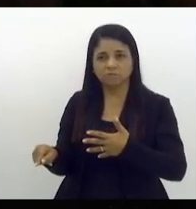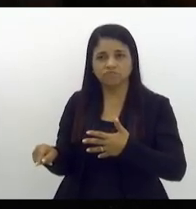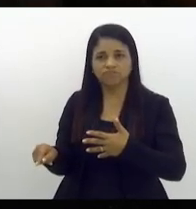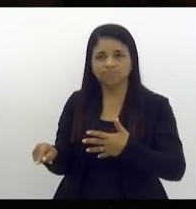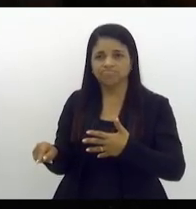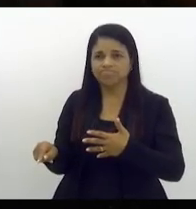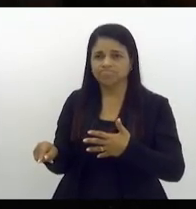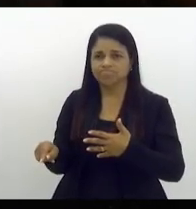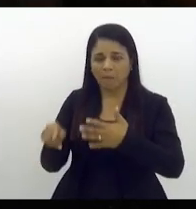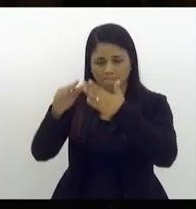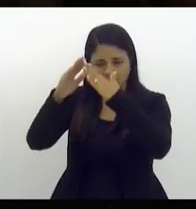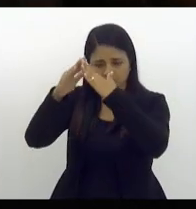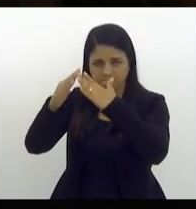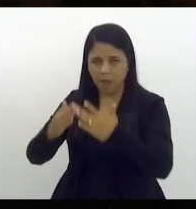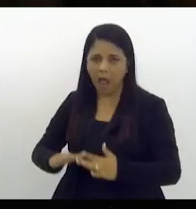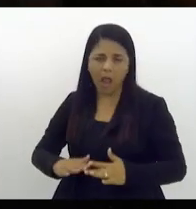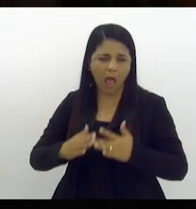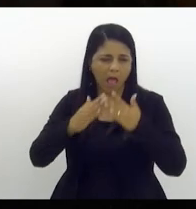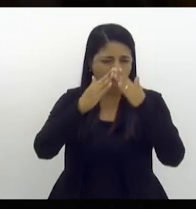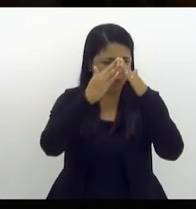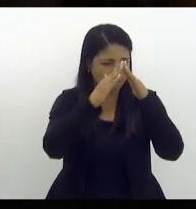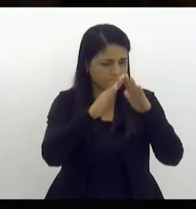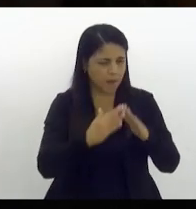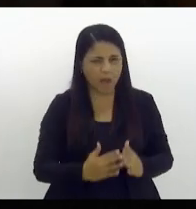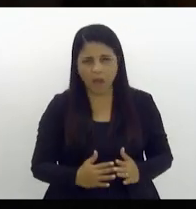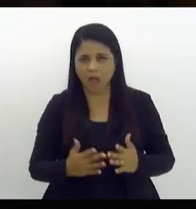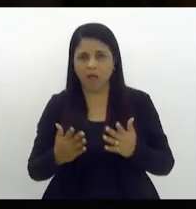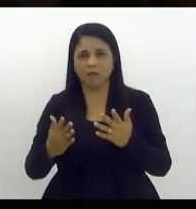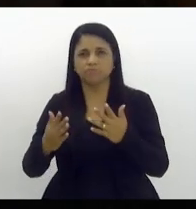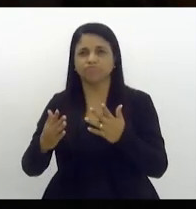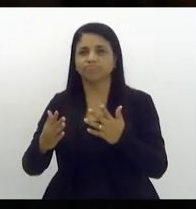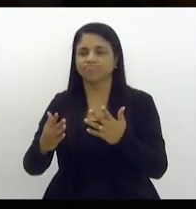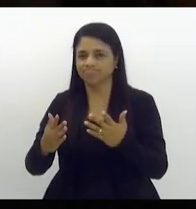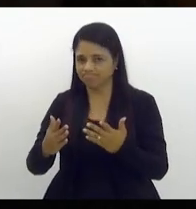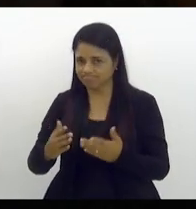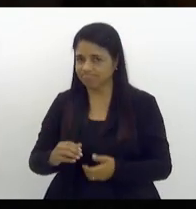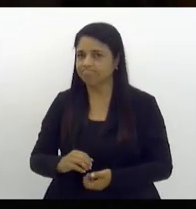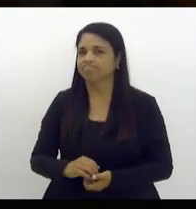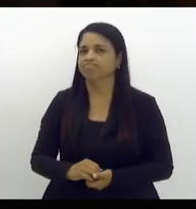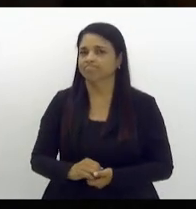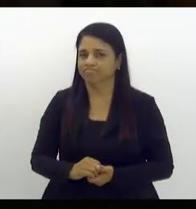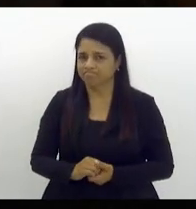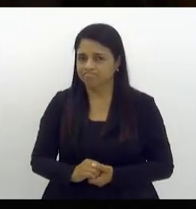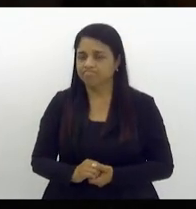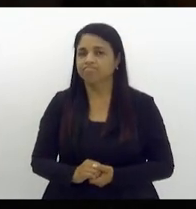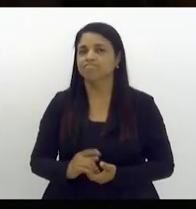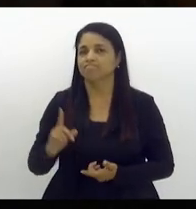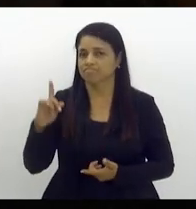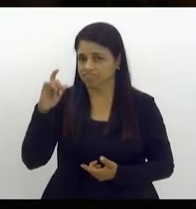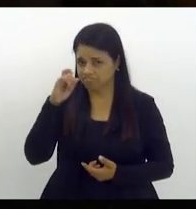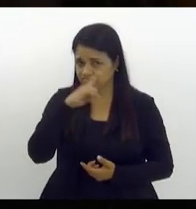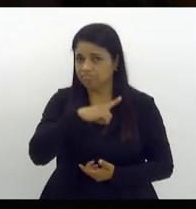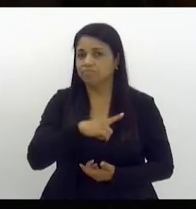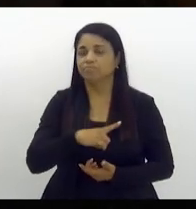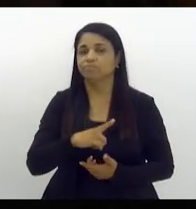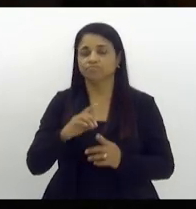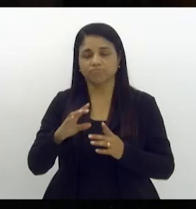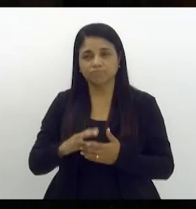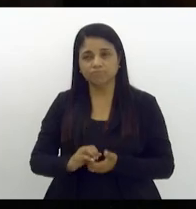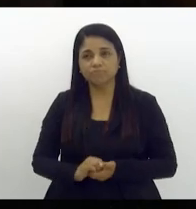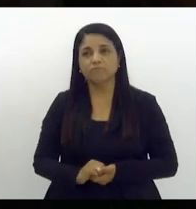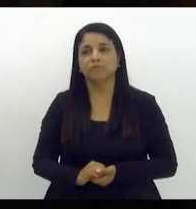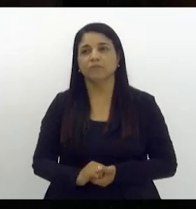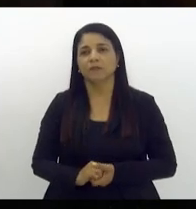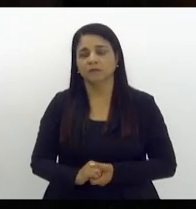sucessivas, em grande escala, em grande escala. Um evento que